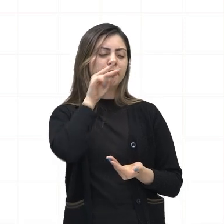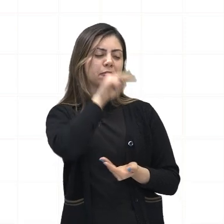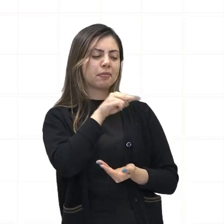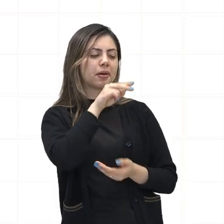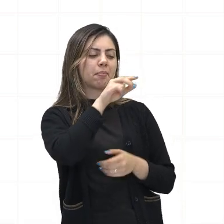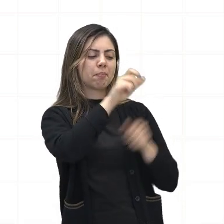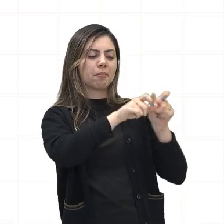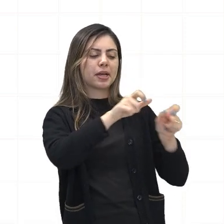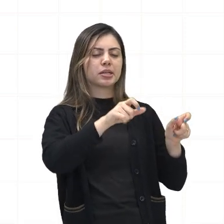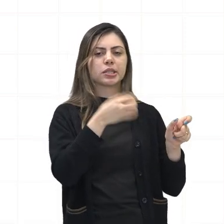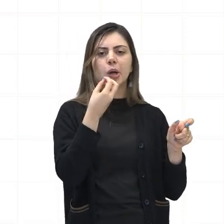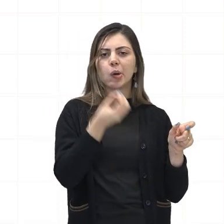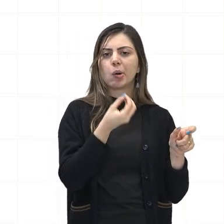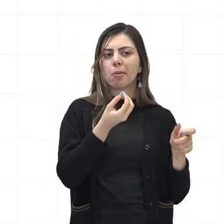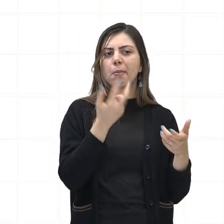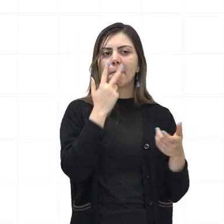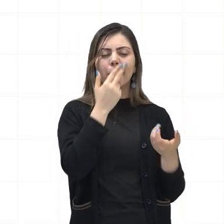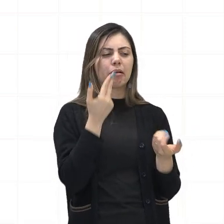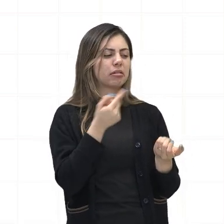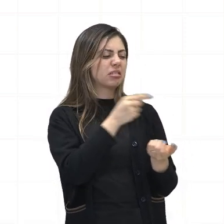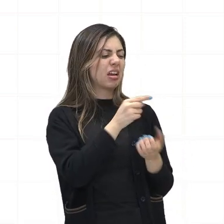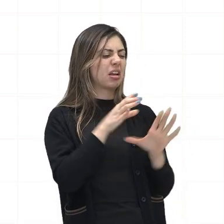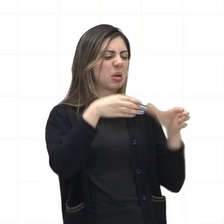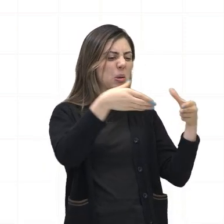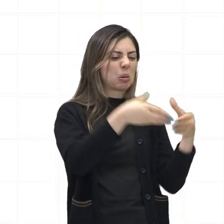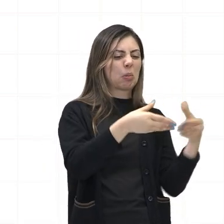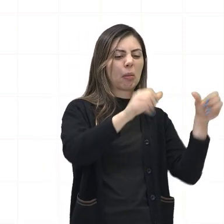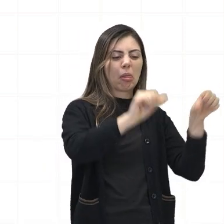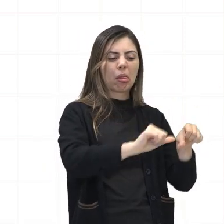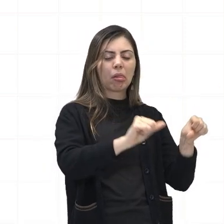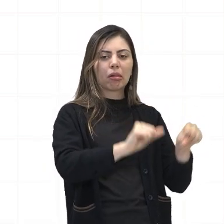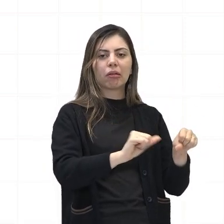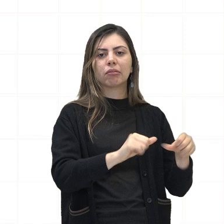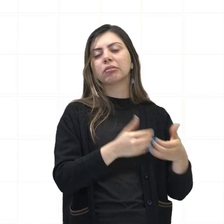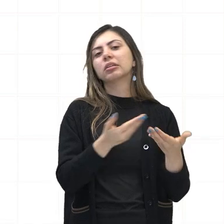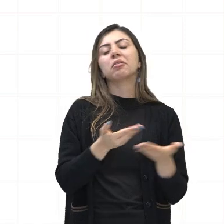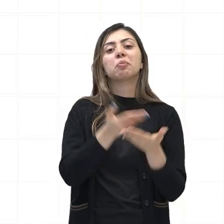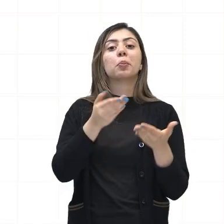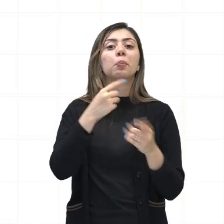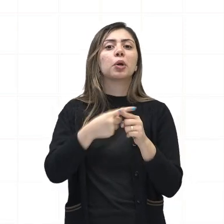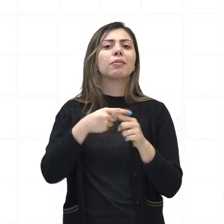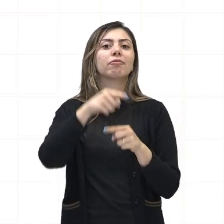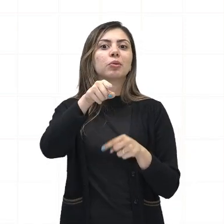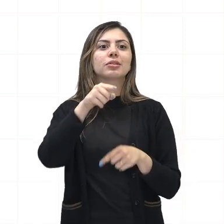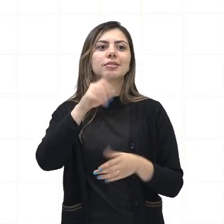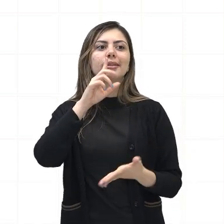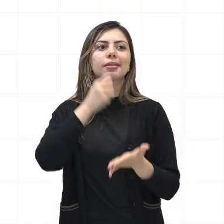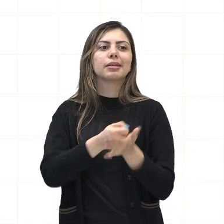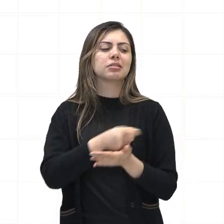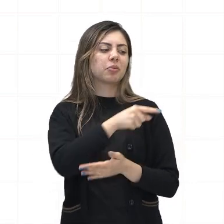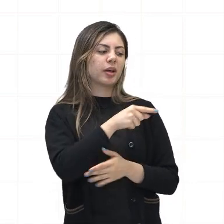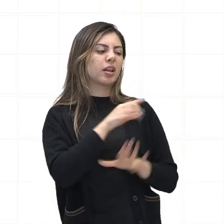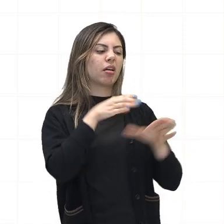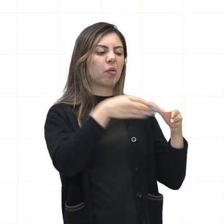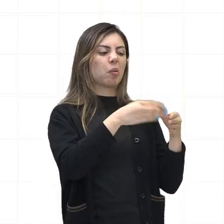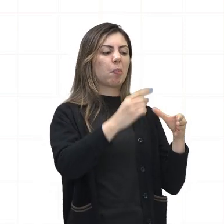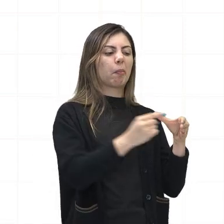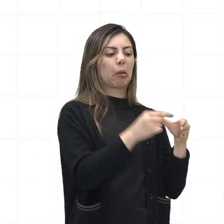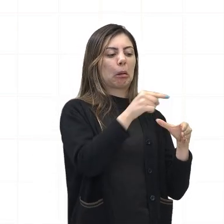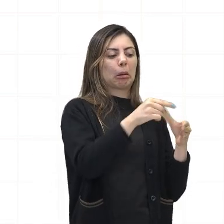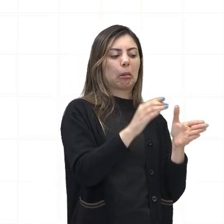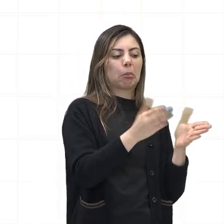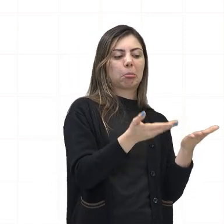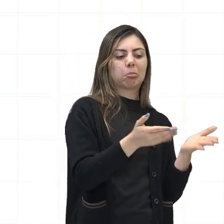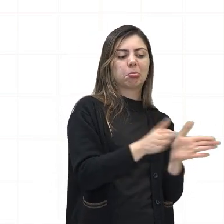É você jogar ele em uma classificação que você predeterminou que é aquela natural dele. Ou seja, se